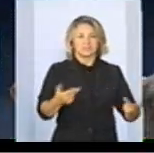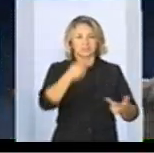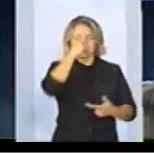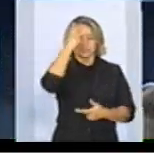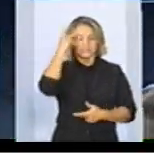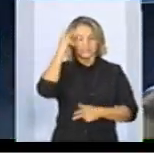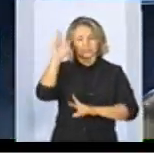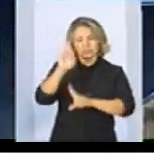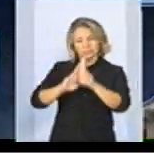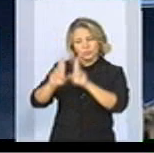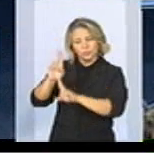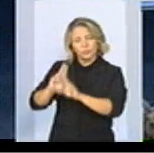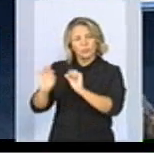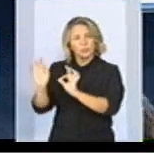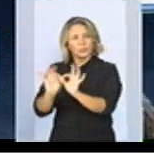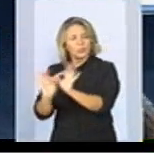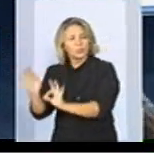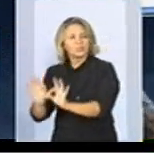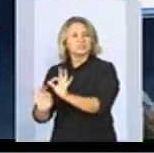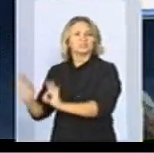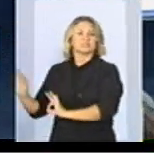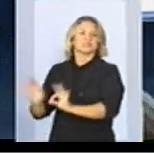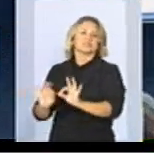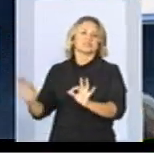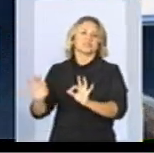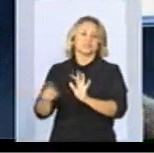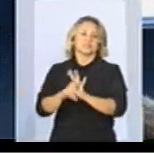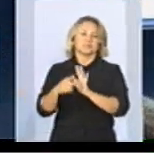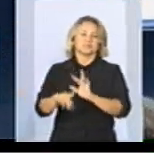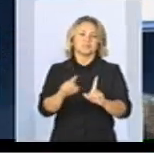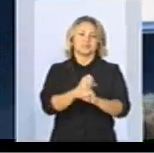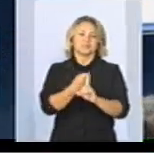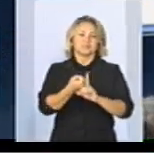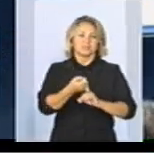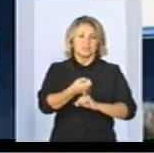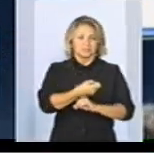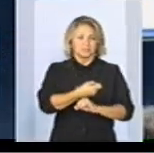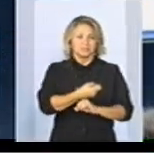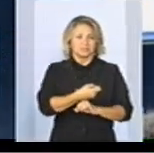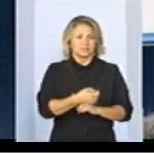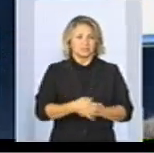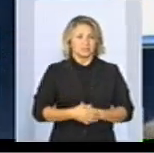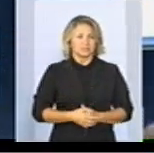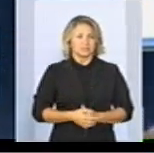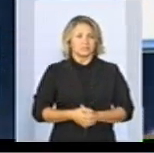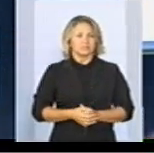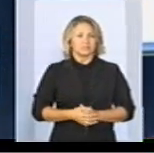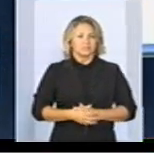pessoas e organizações aos recursos comunicacionais da sociedade. Cito Van Hulen.